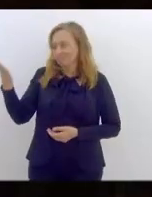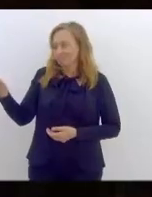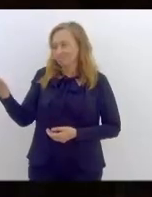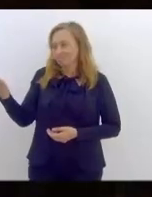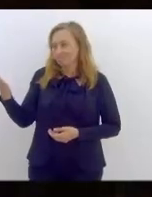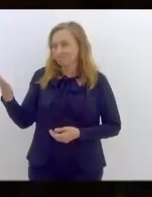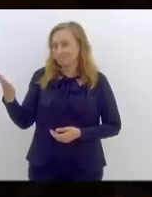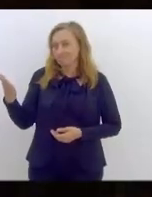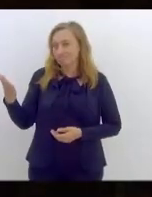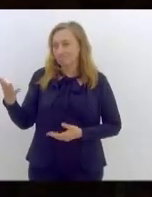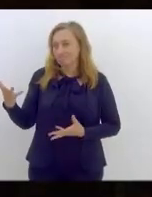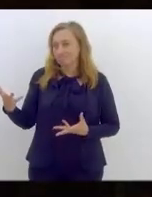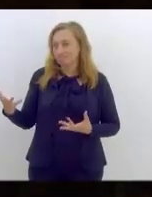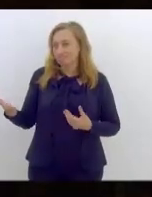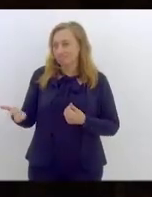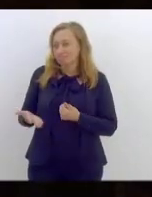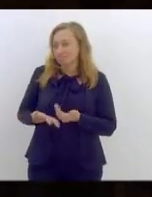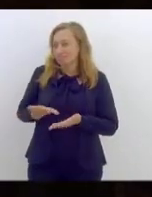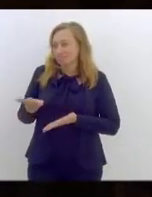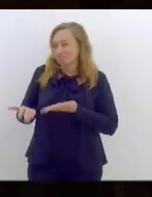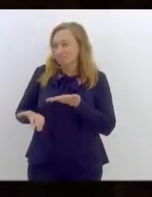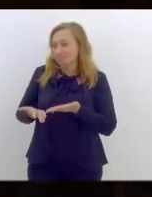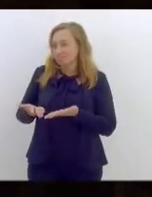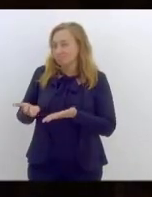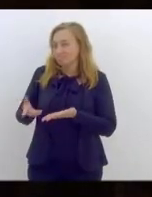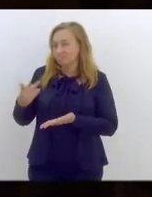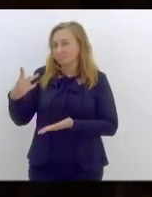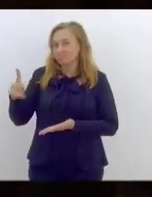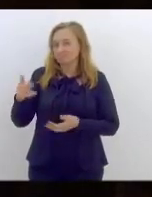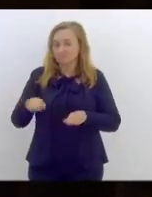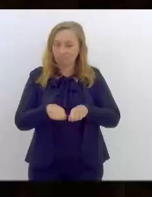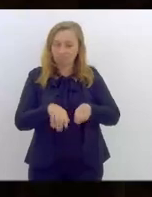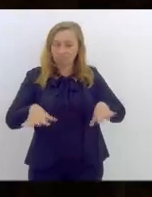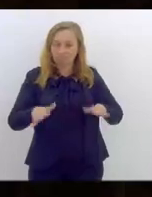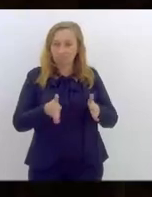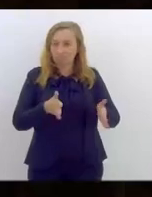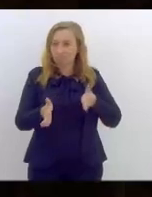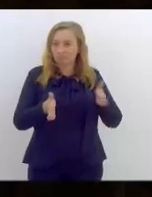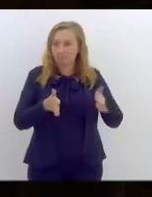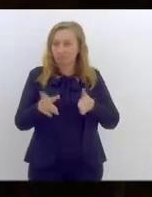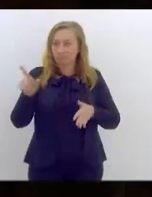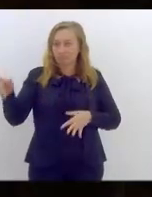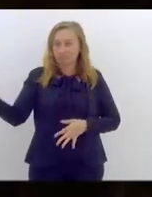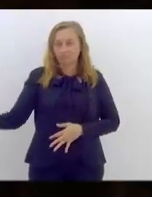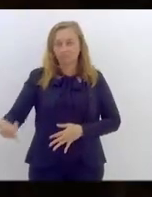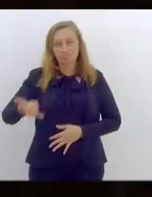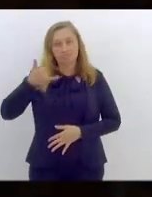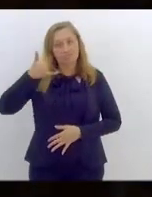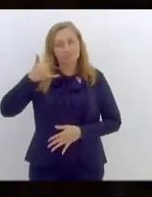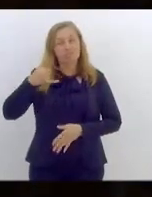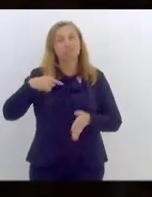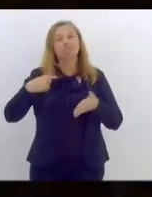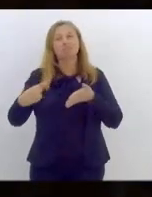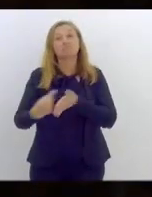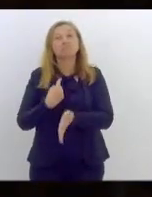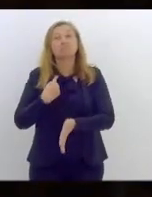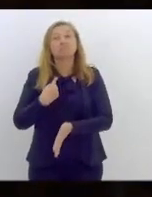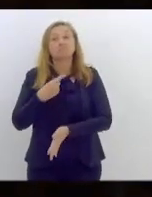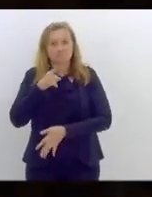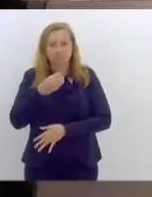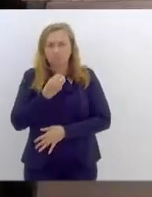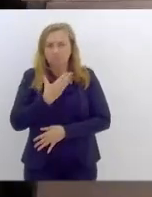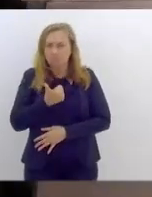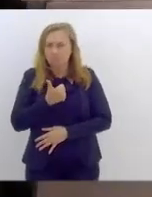a generosidade dela, porque quando foi na pandemia, ela ligava e perguntava, você